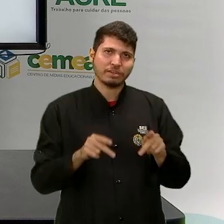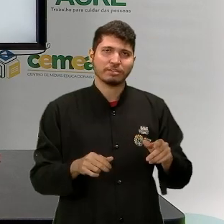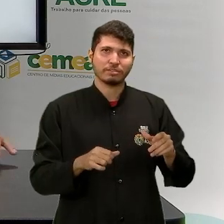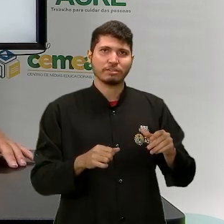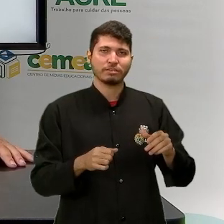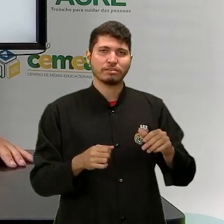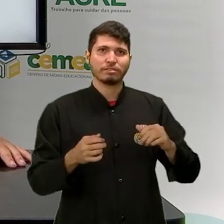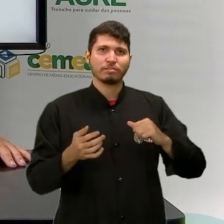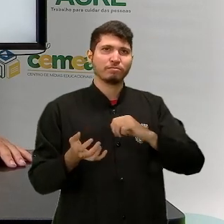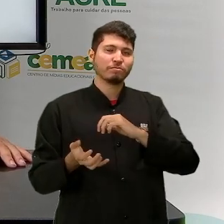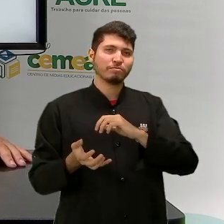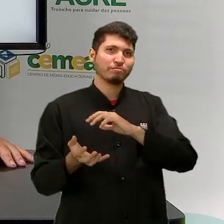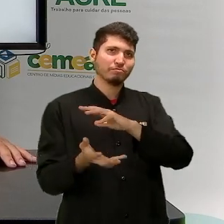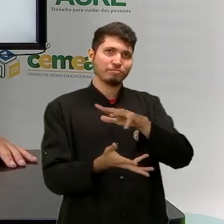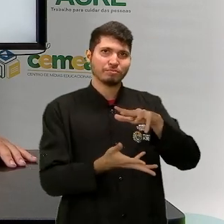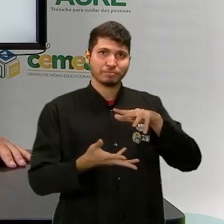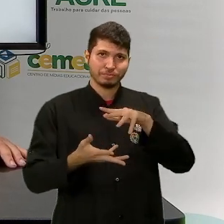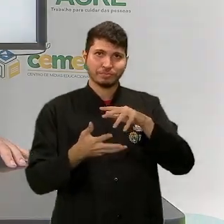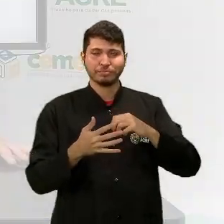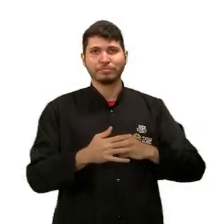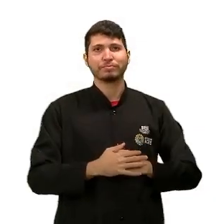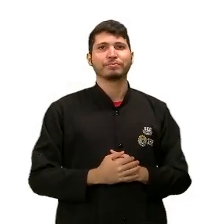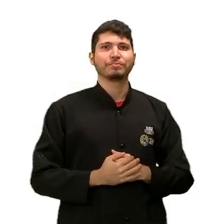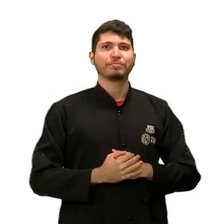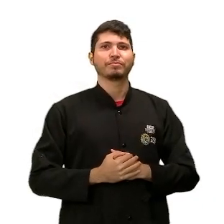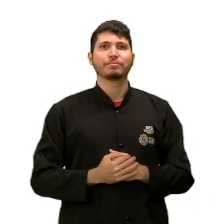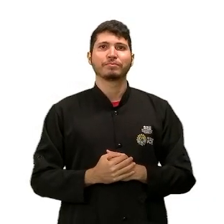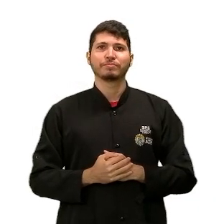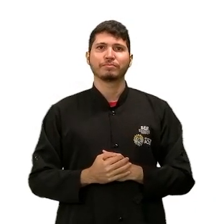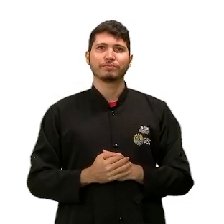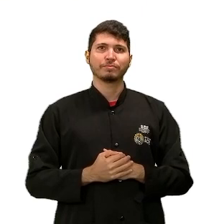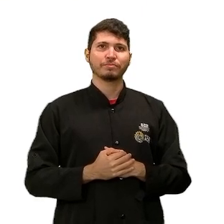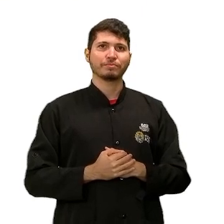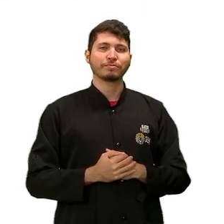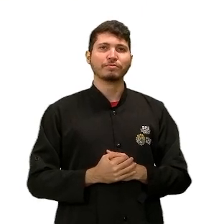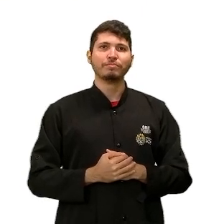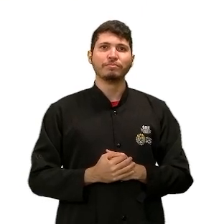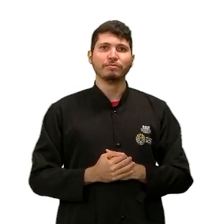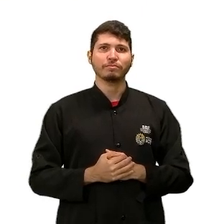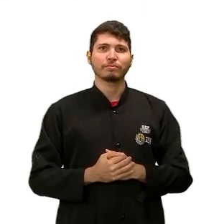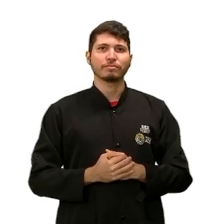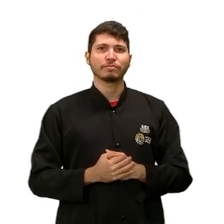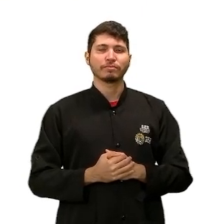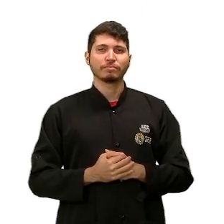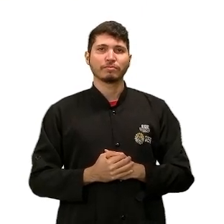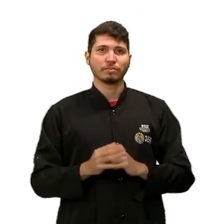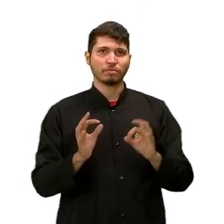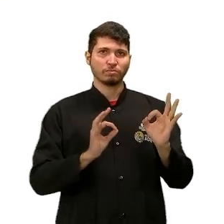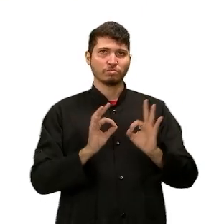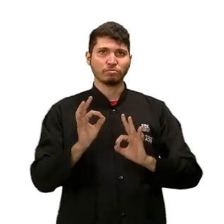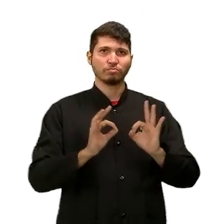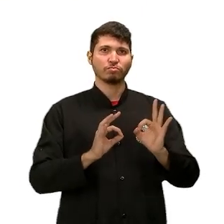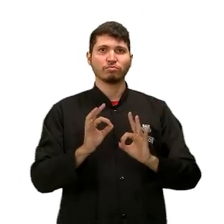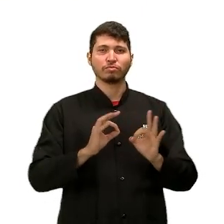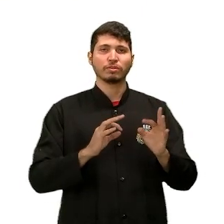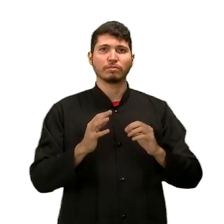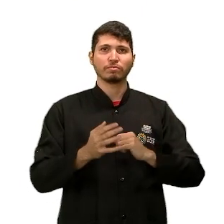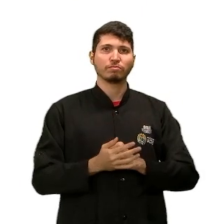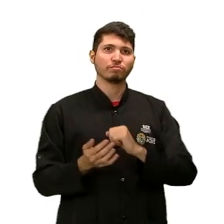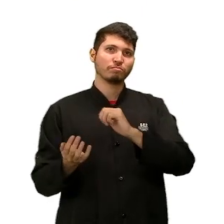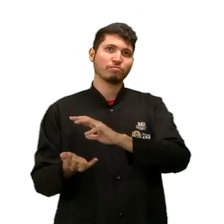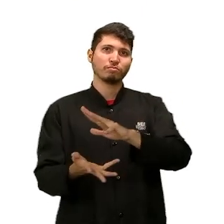da ONU, bora ver o que a questão quer saber da gente. A composição e o funcionamento do organismo